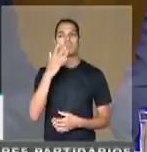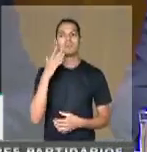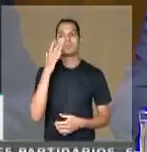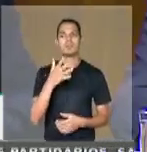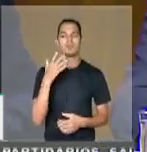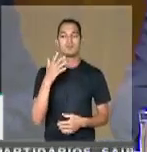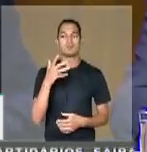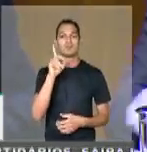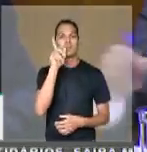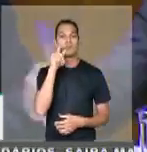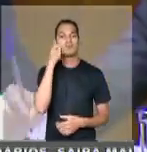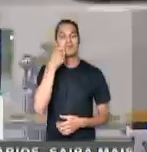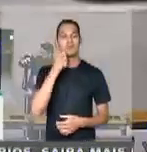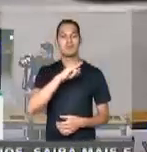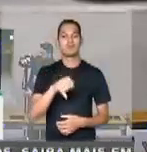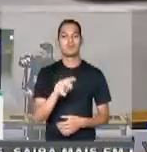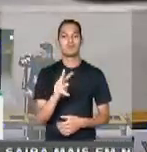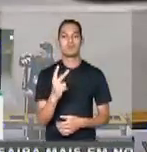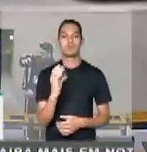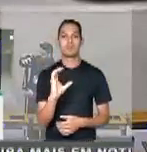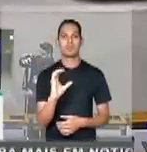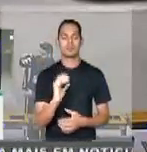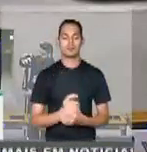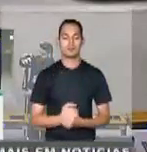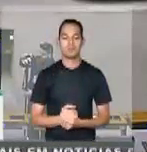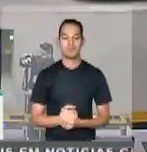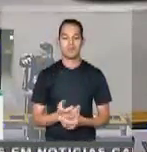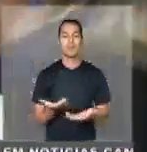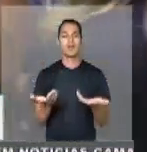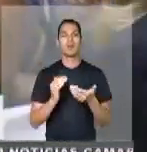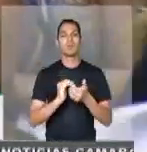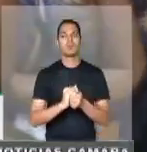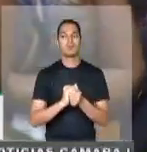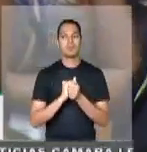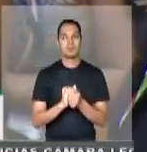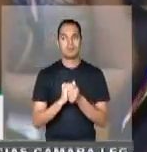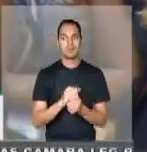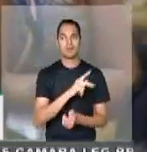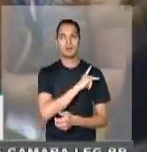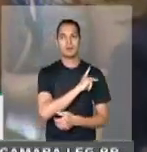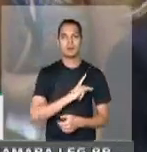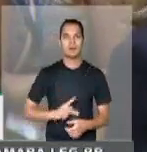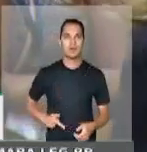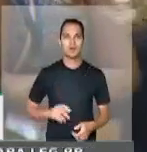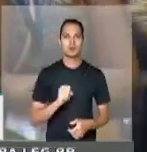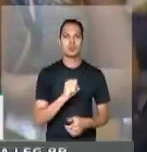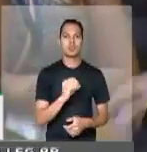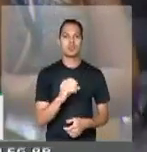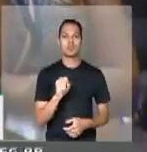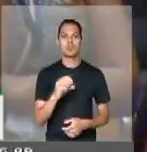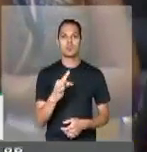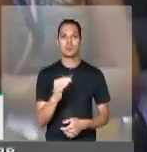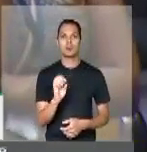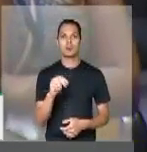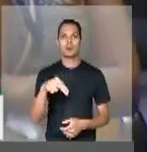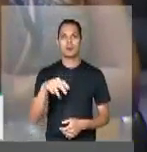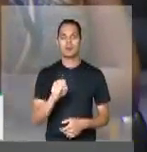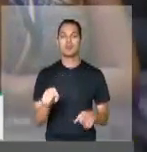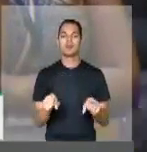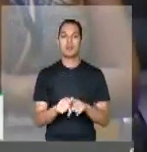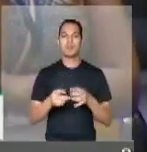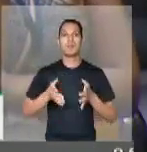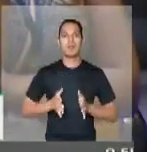Deputado Alagoano, JHC. Gostaria também de cumprimentar o presidente Sostas, também meu conterrâneo